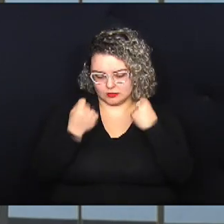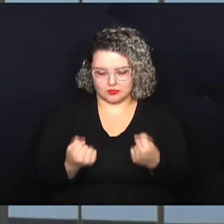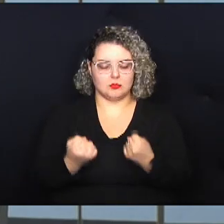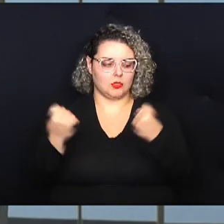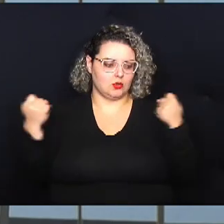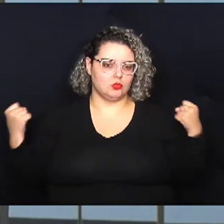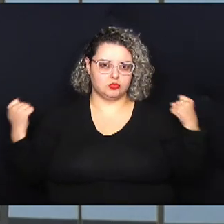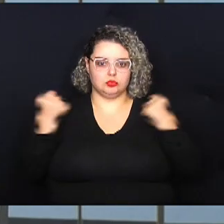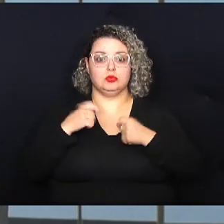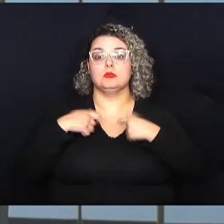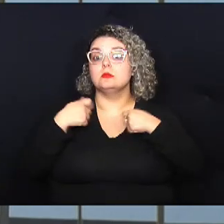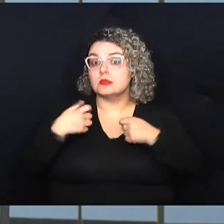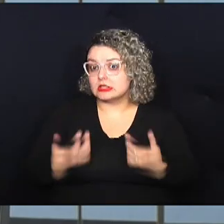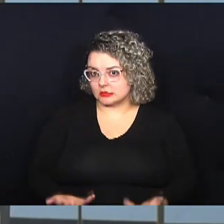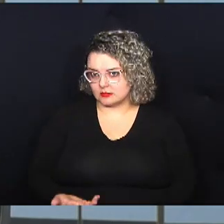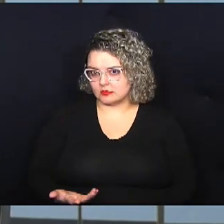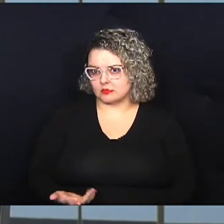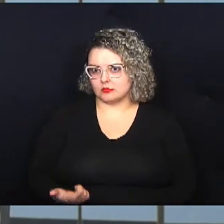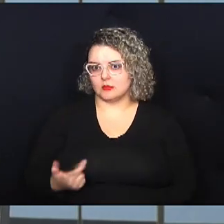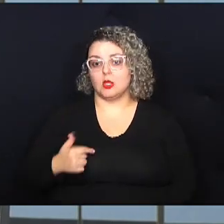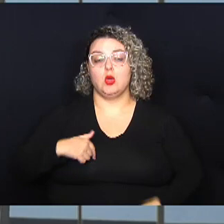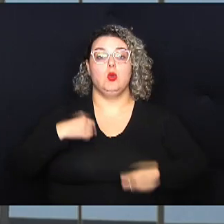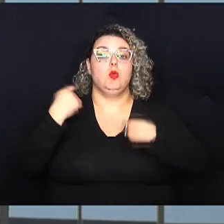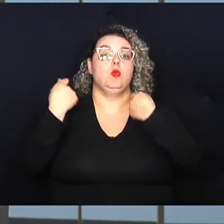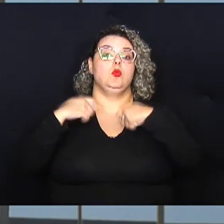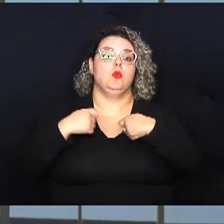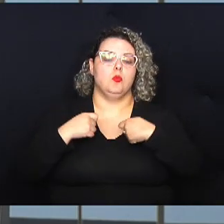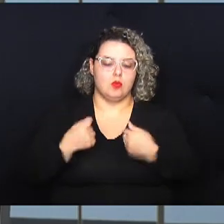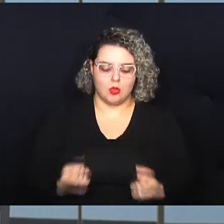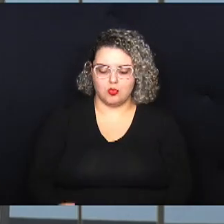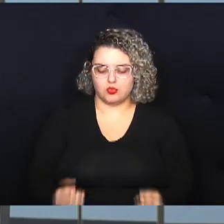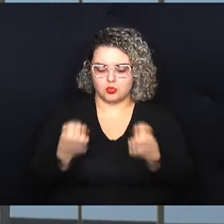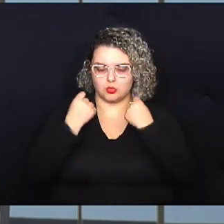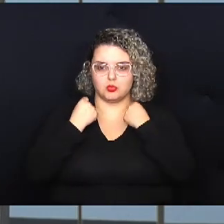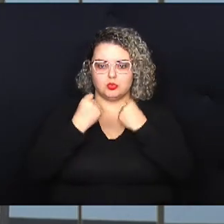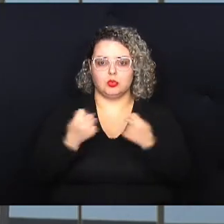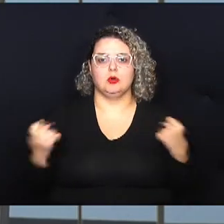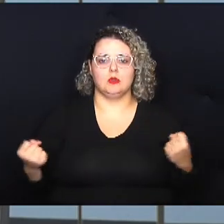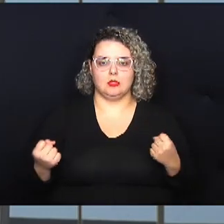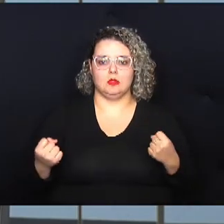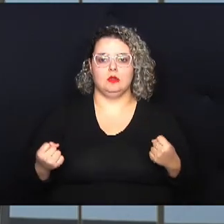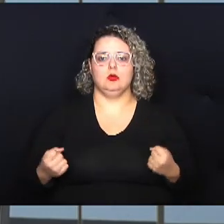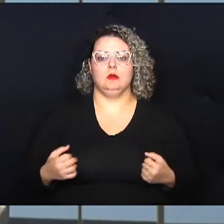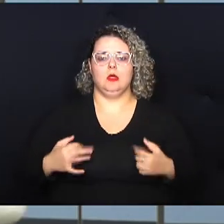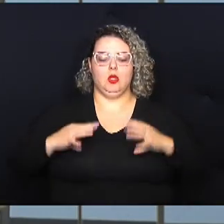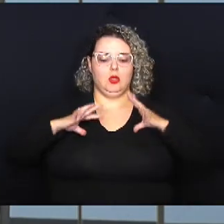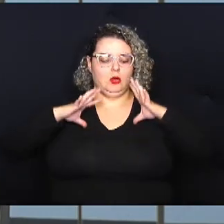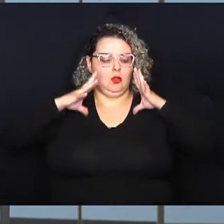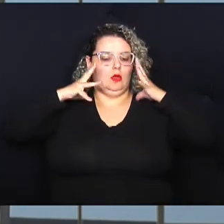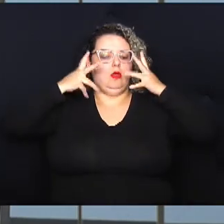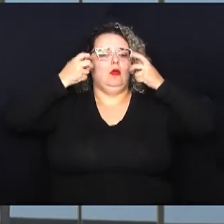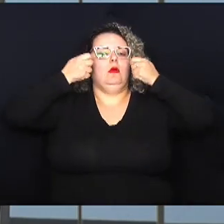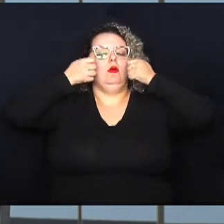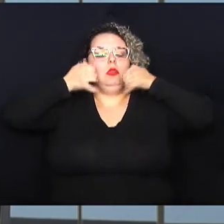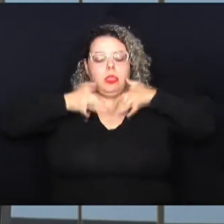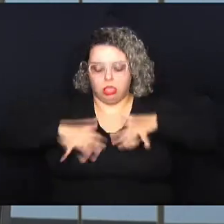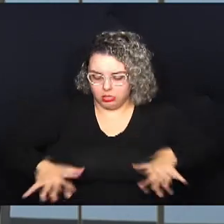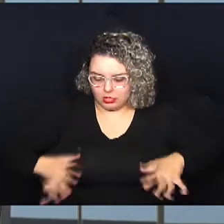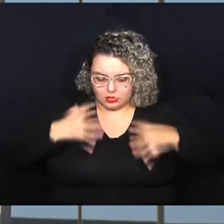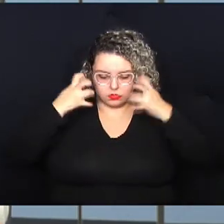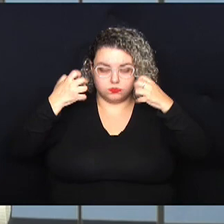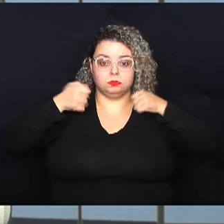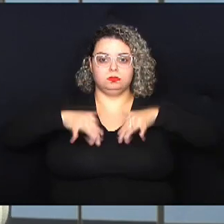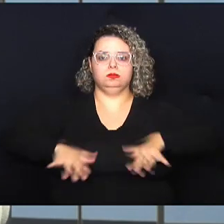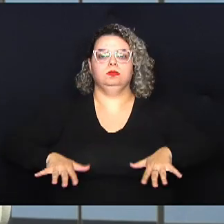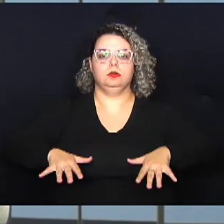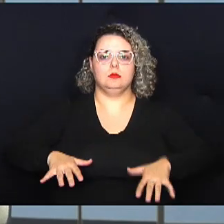Que isso é necessário. Eu preciso ter exercício físico para eu drenar tudo que eu passei durante o dia, o estresse. Para você ter uma ideia, eu